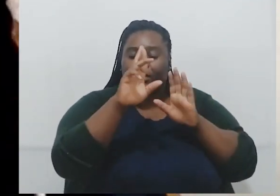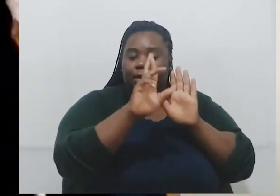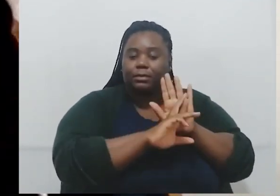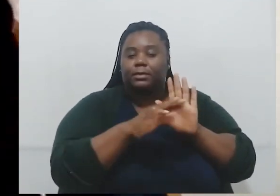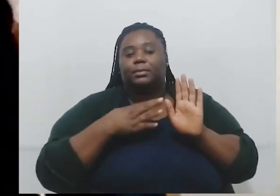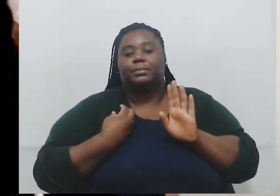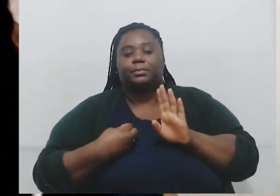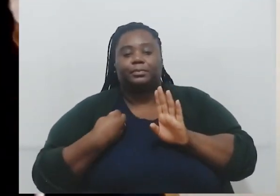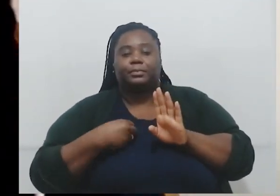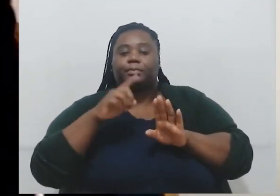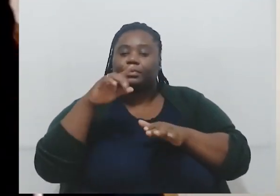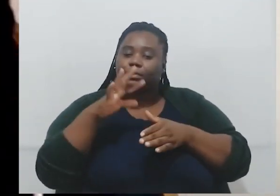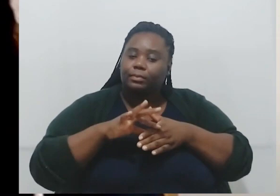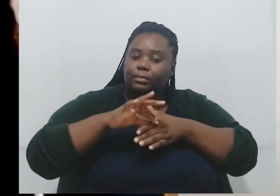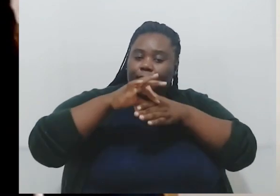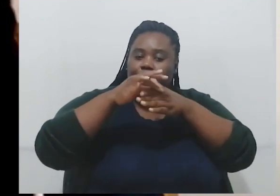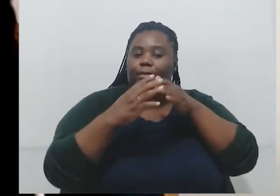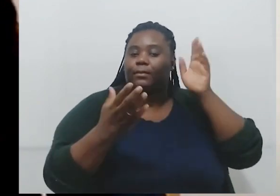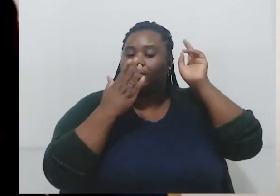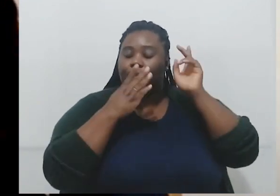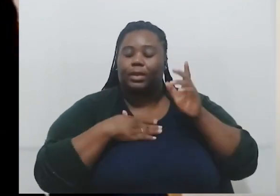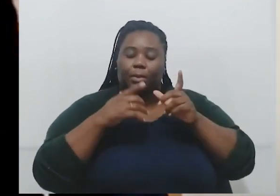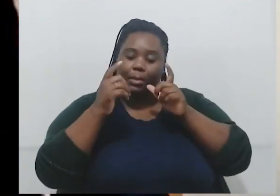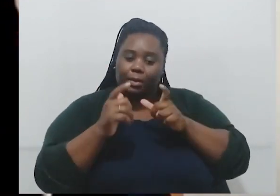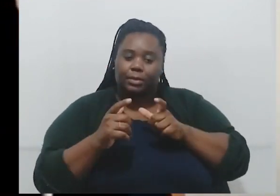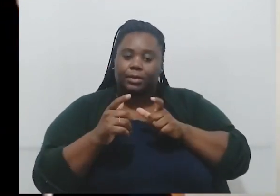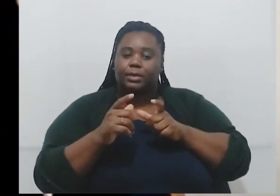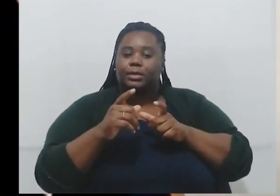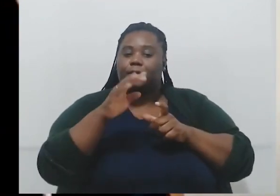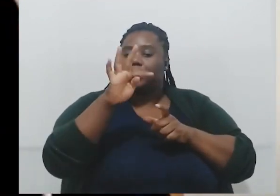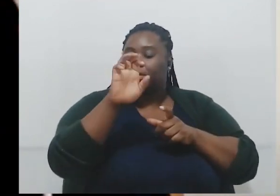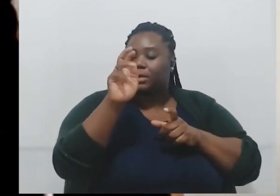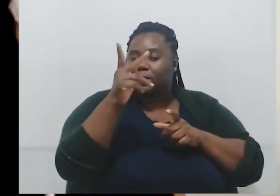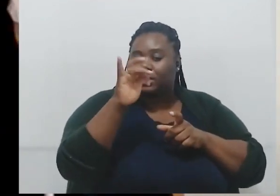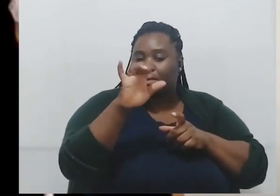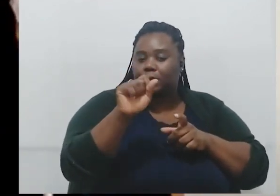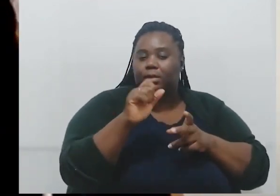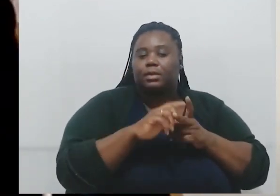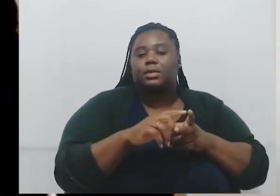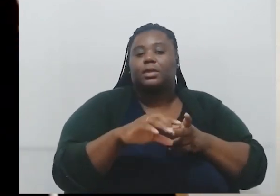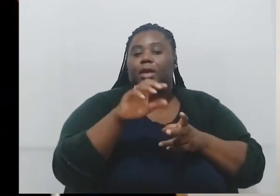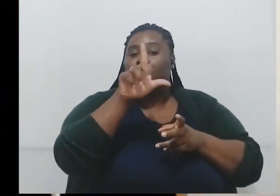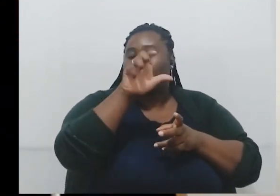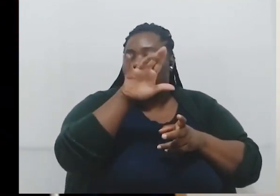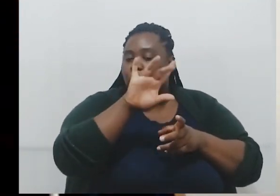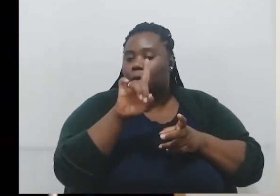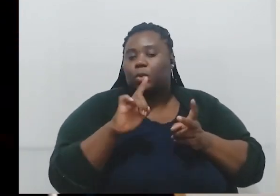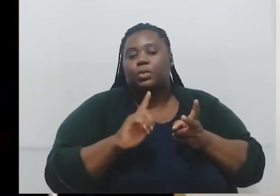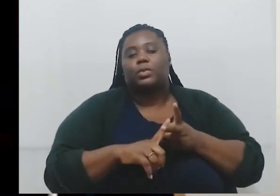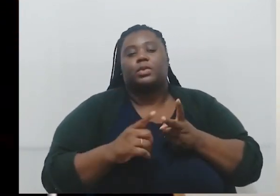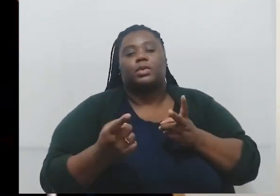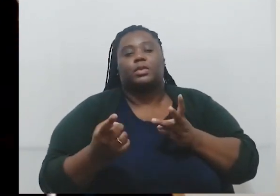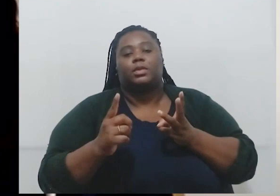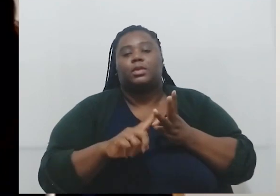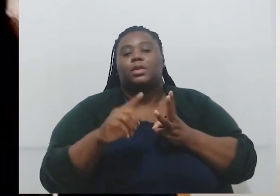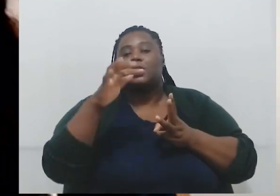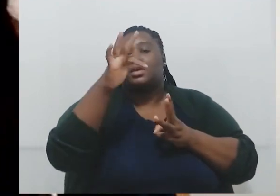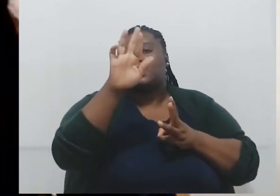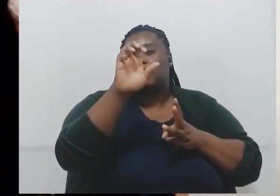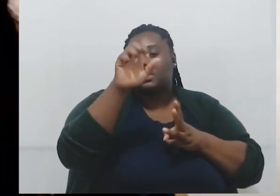minha vida são as lideranças indígenas do meu território, Thaís Campos, Luiz Catu, Francisca